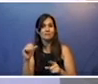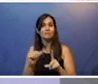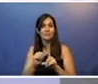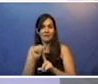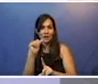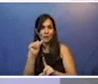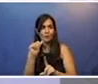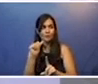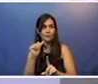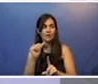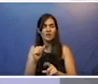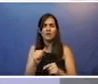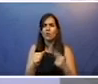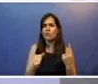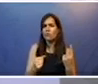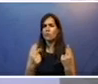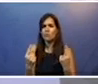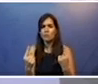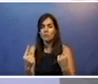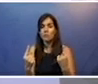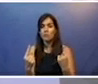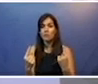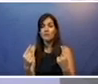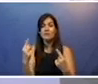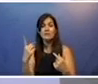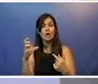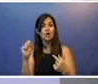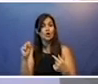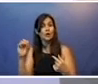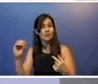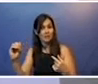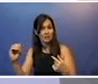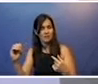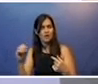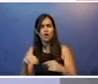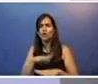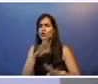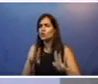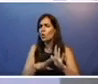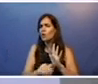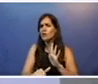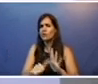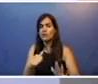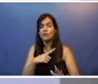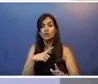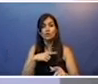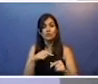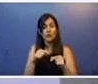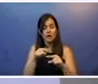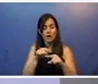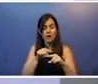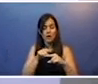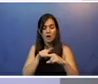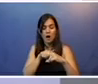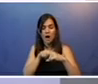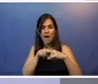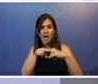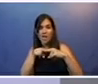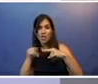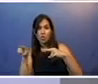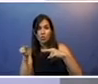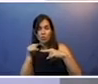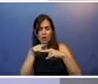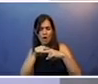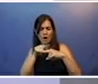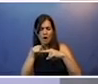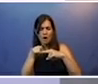esse mais 40 vai dar 180. Então toda vez que o ângulo estiver em cima de uma linha reta, e eu tenho uma parte dele e